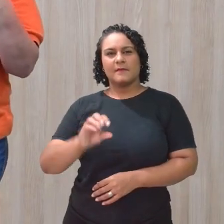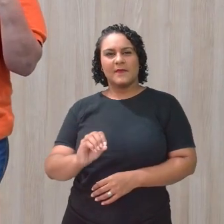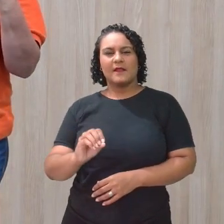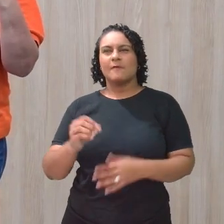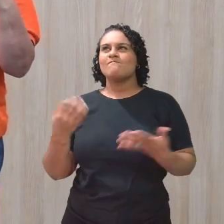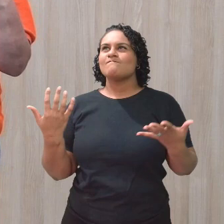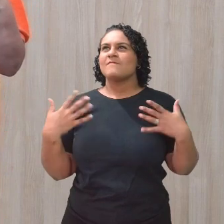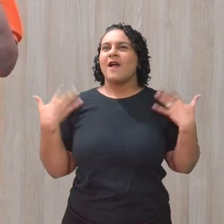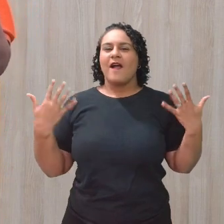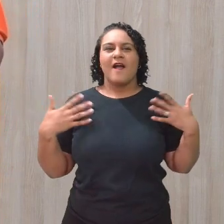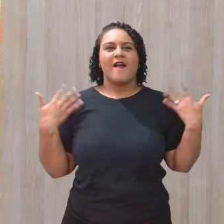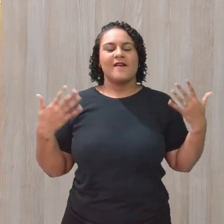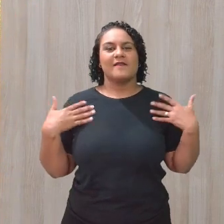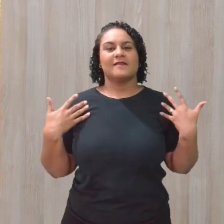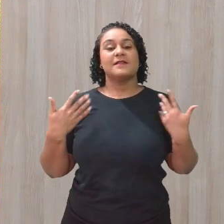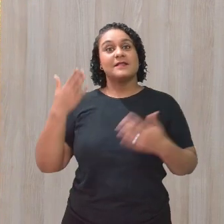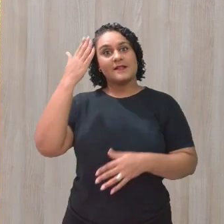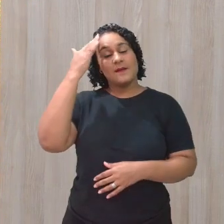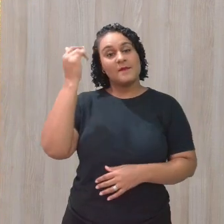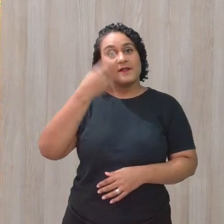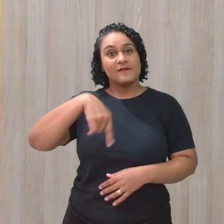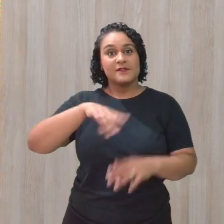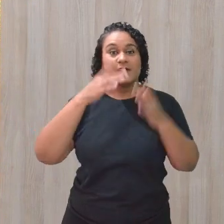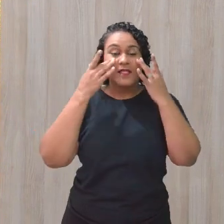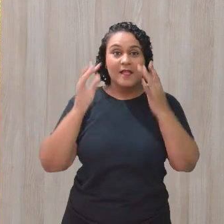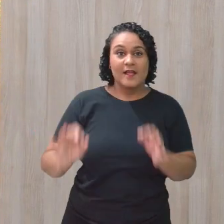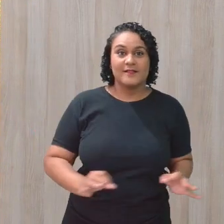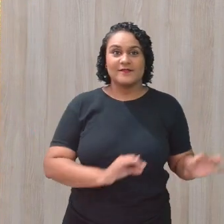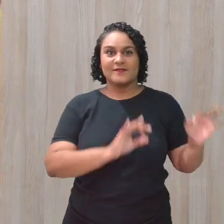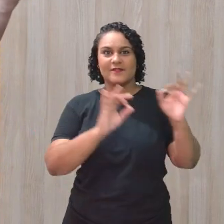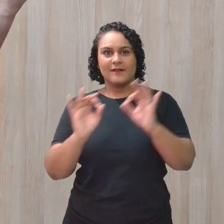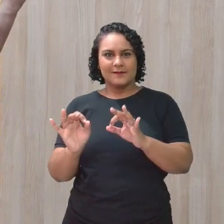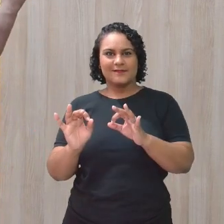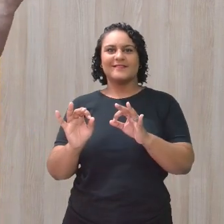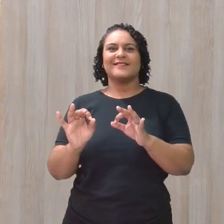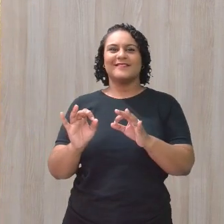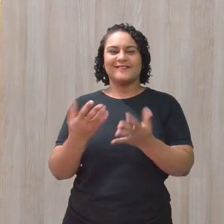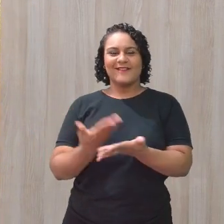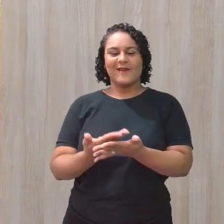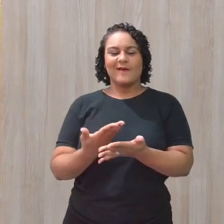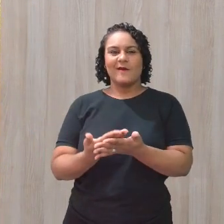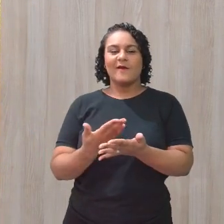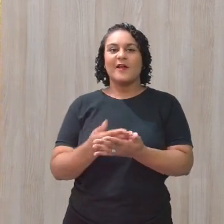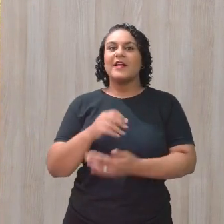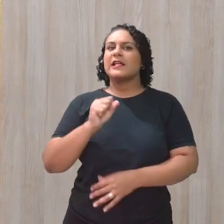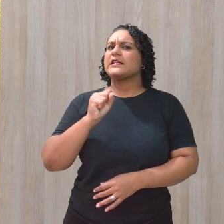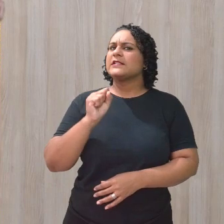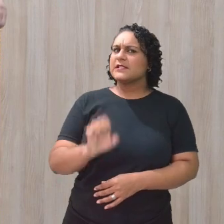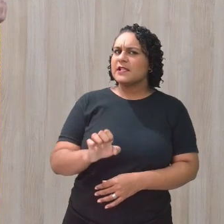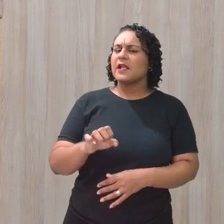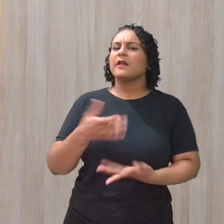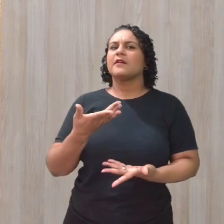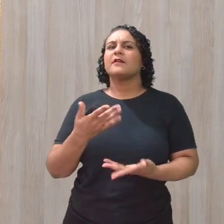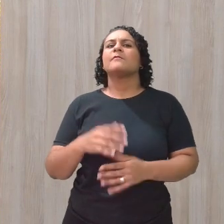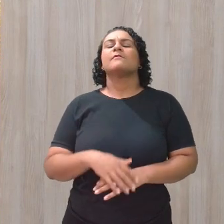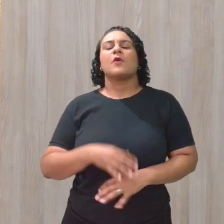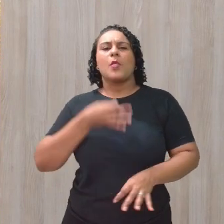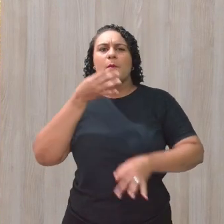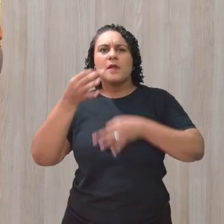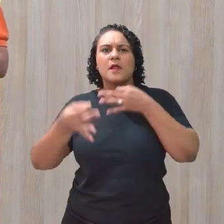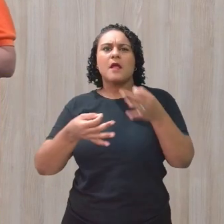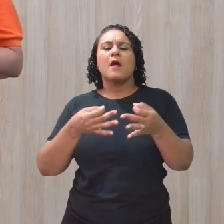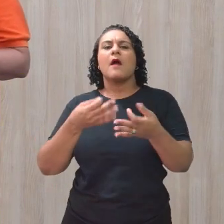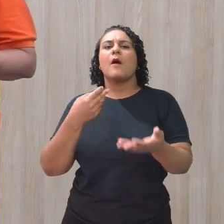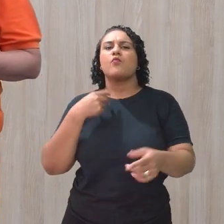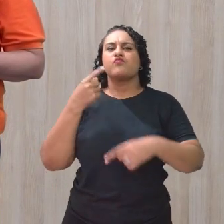coração saber que você está aí conectado, ligadinho comigo e a professora Camille. Qualquer coisa, conversa com ela, que ela